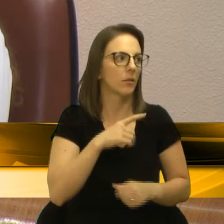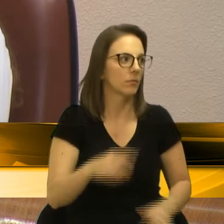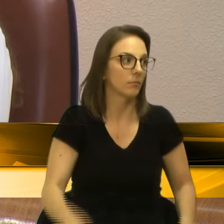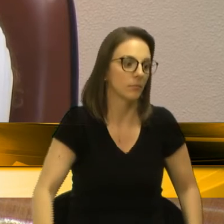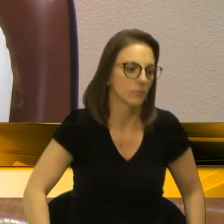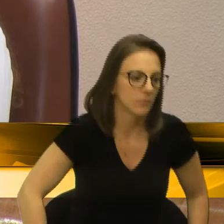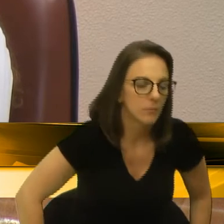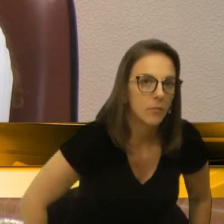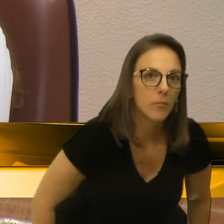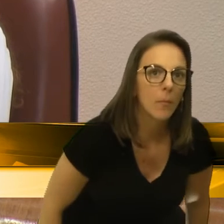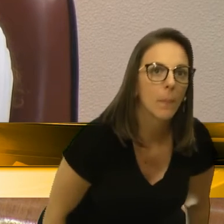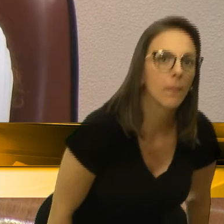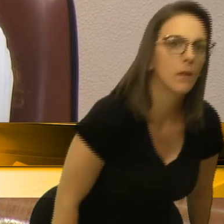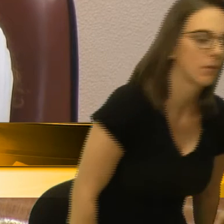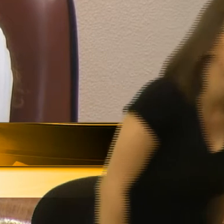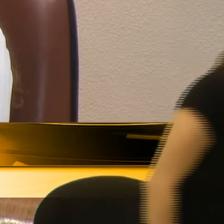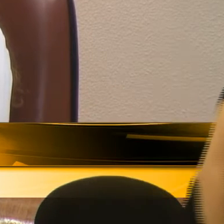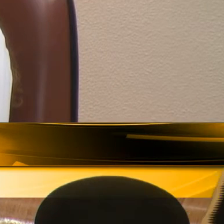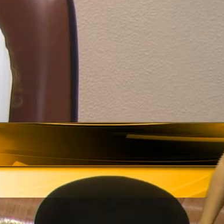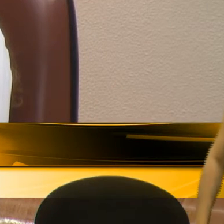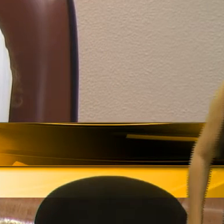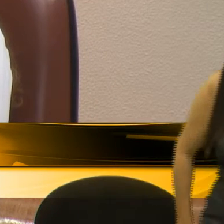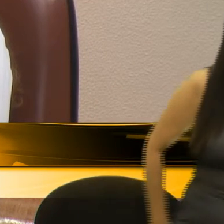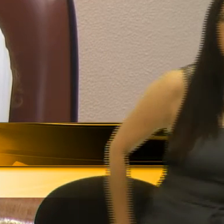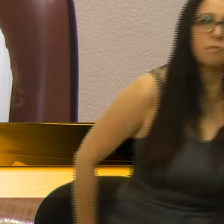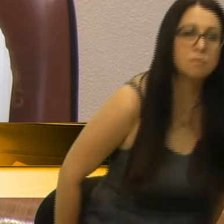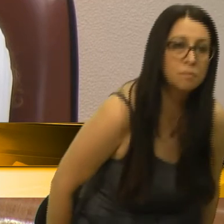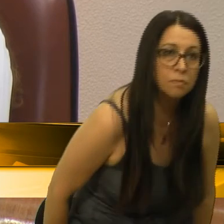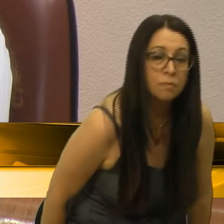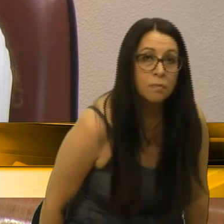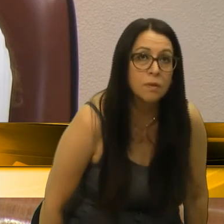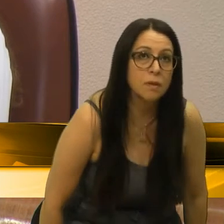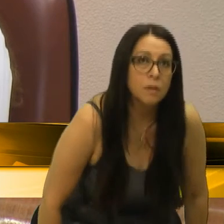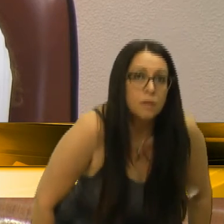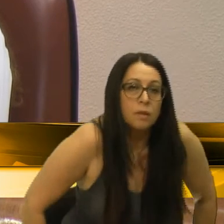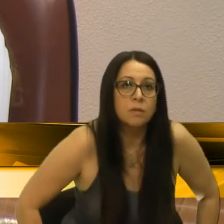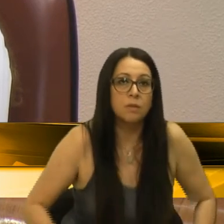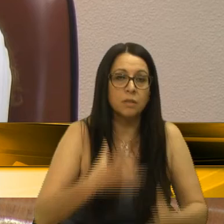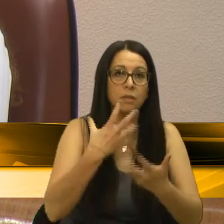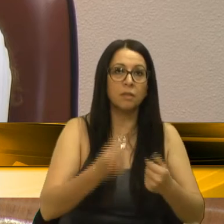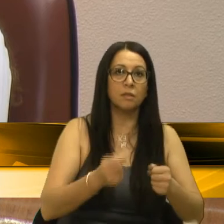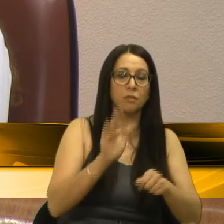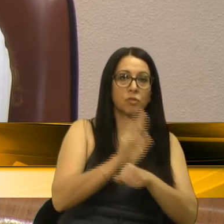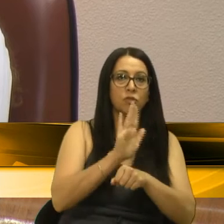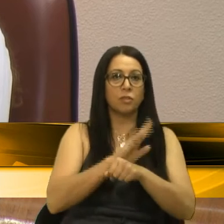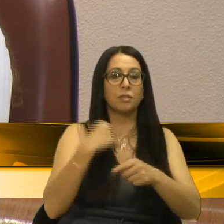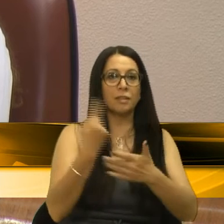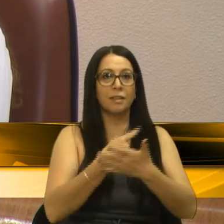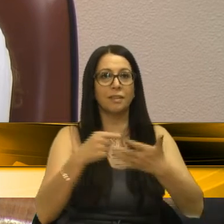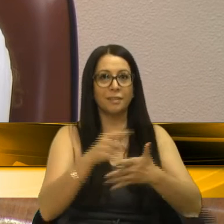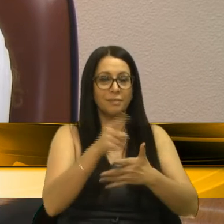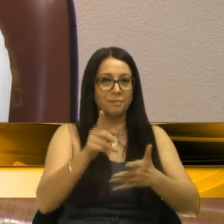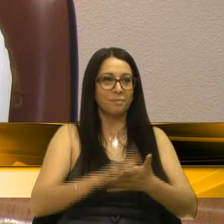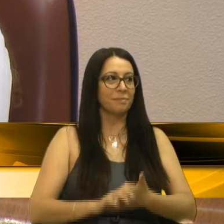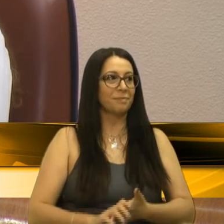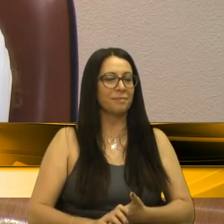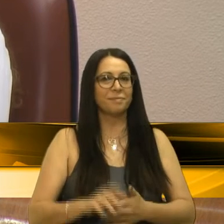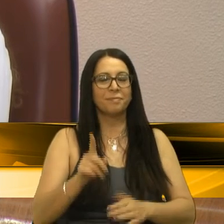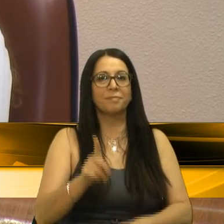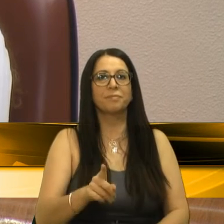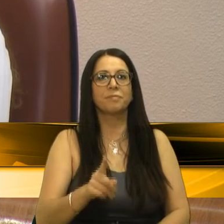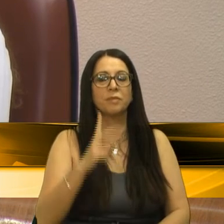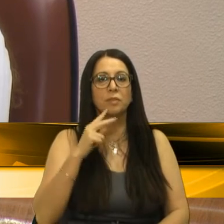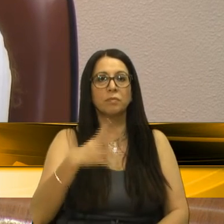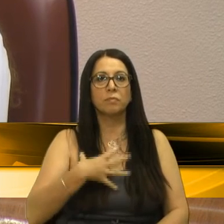2 dos 29 denunciantes, razão pela qual não podem ser admitidos como assistentes da acusação. Conforme Tourinho